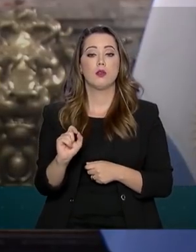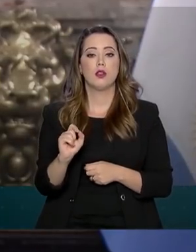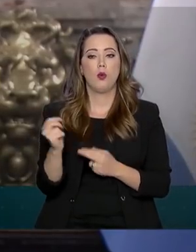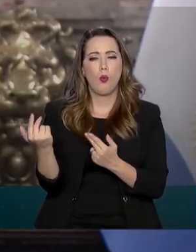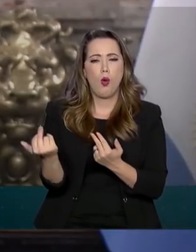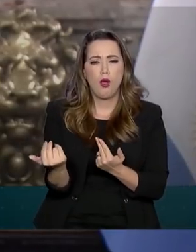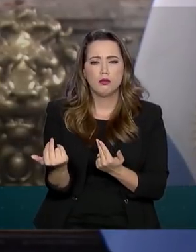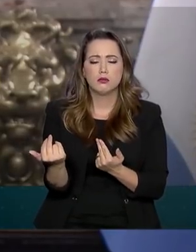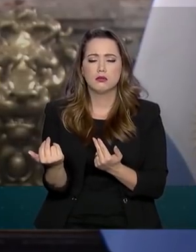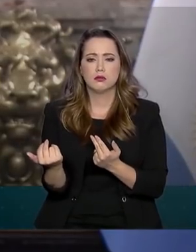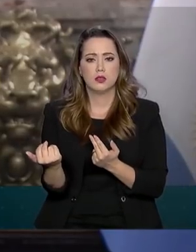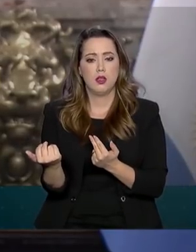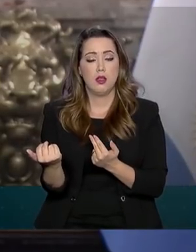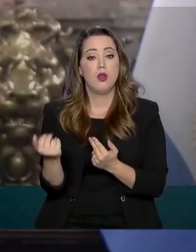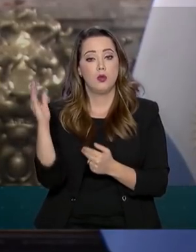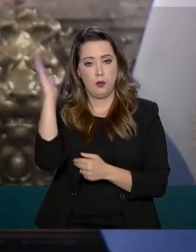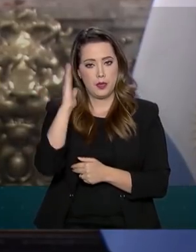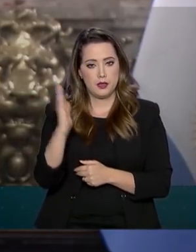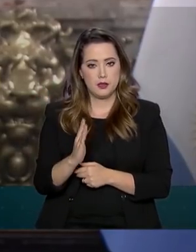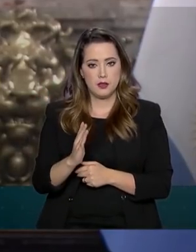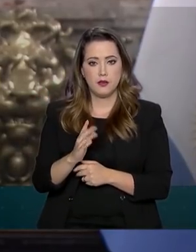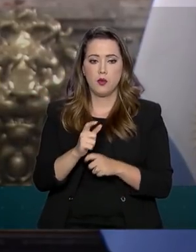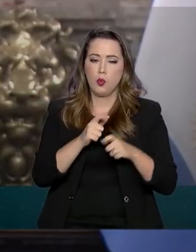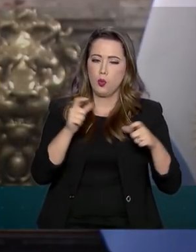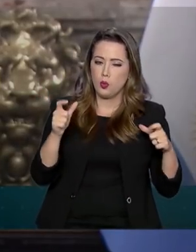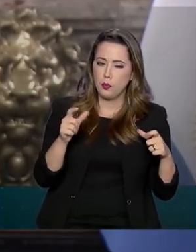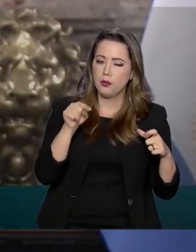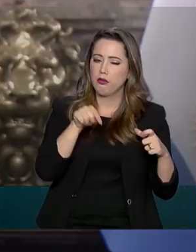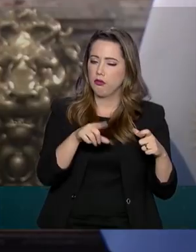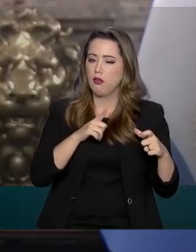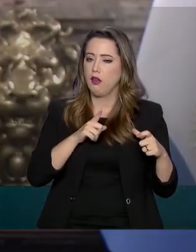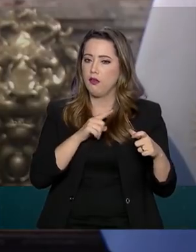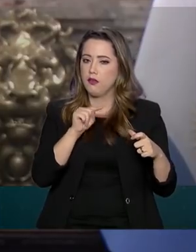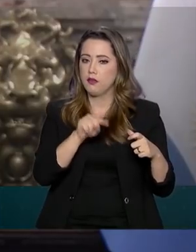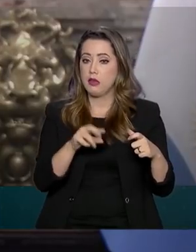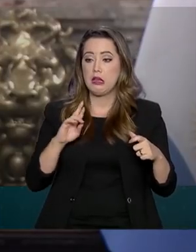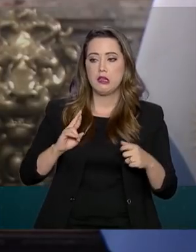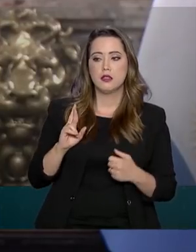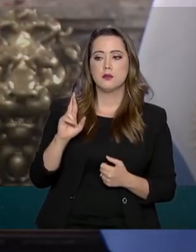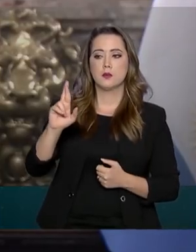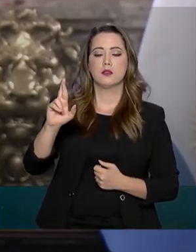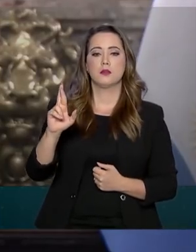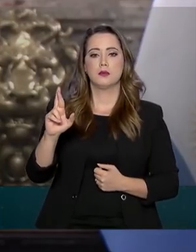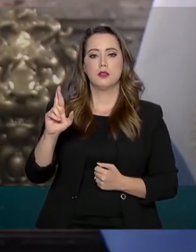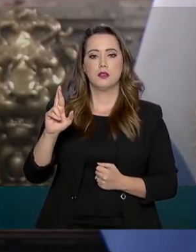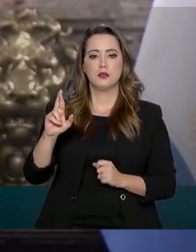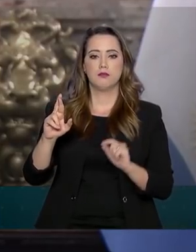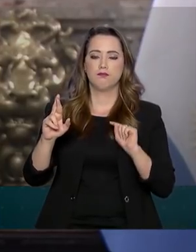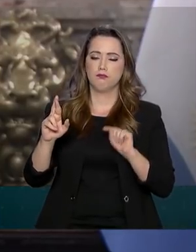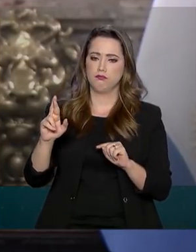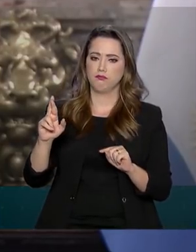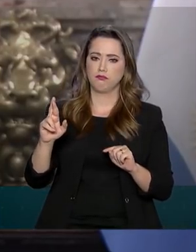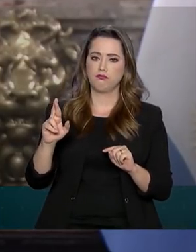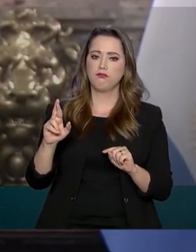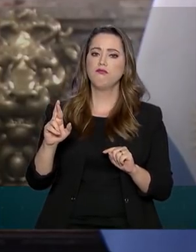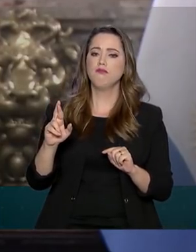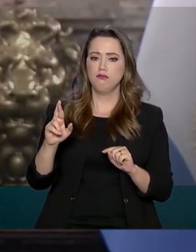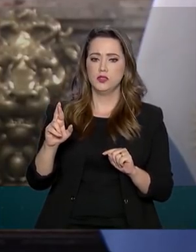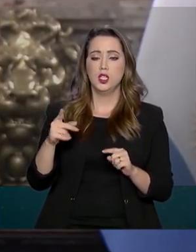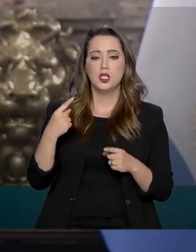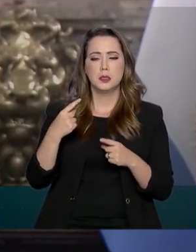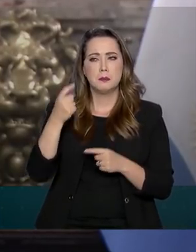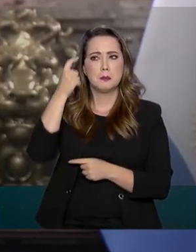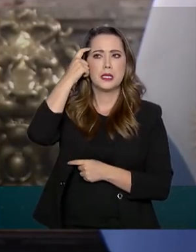como no Brasil, grande parte teve, muita responsabilidade, muita razão